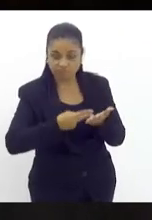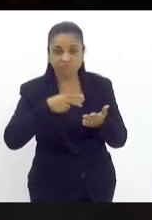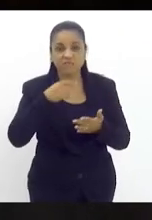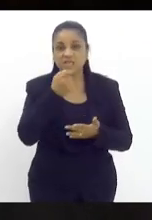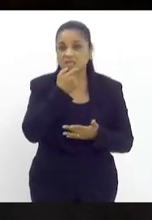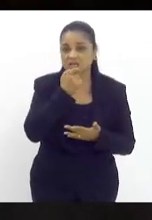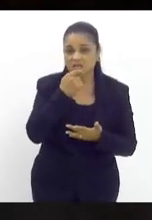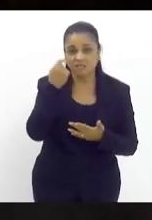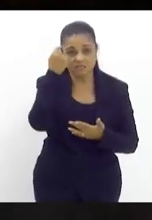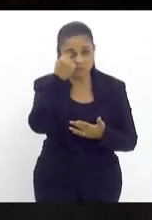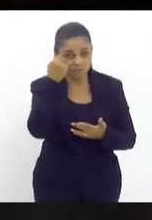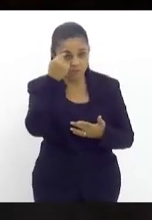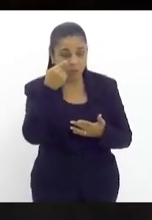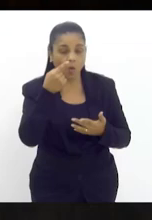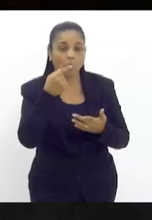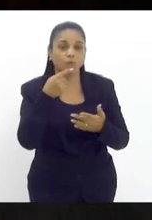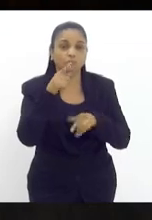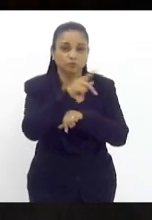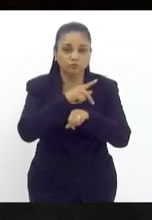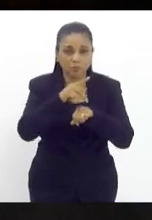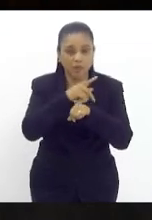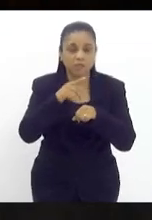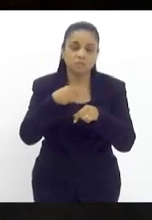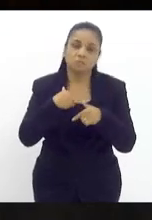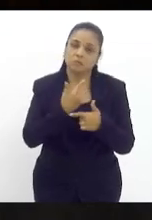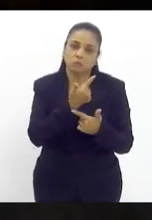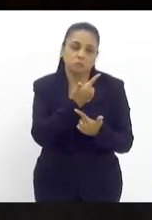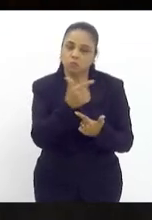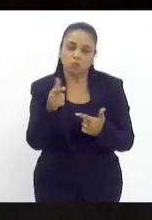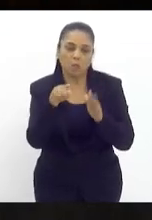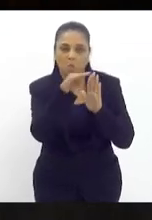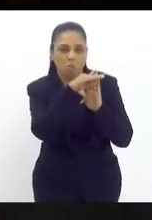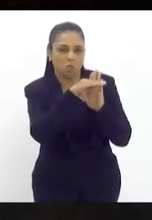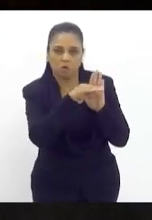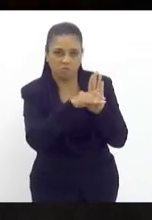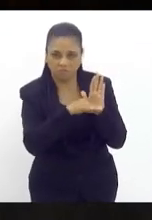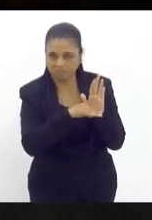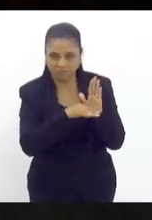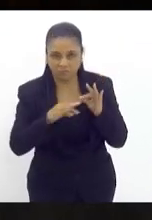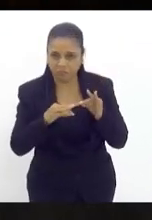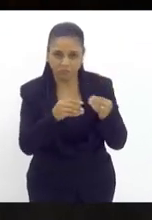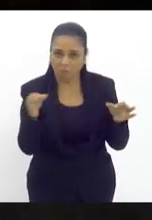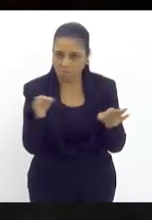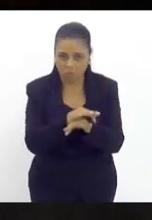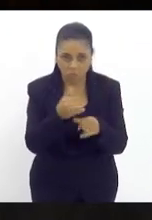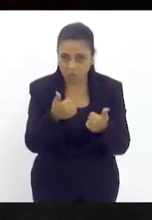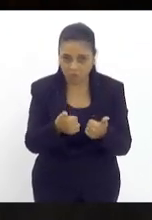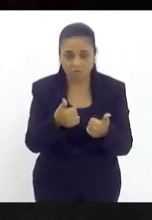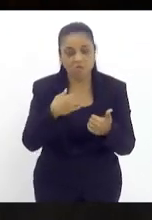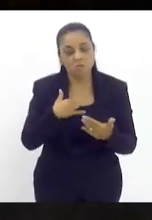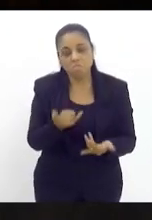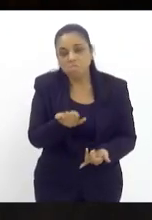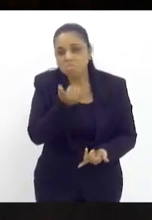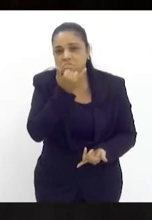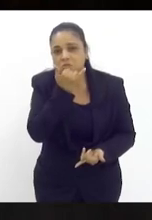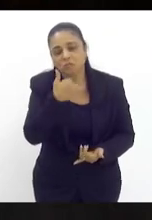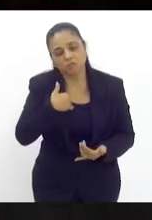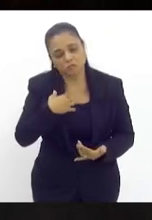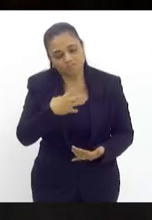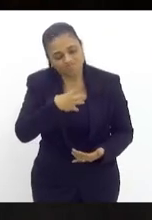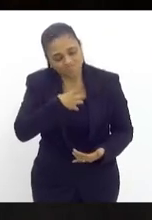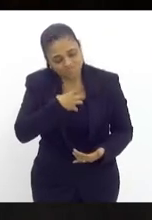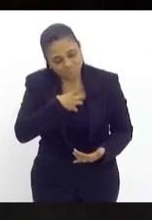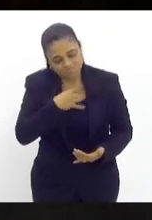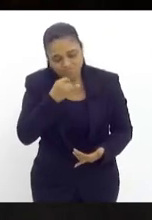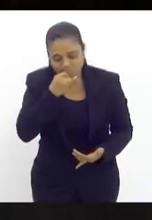a síntese, mas eu não tenho o programa inteiro mais. Eu peço perdão. Vocês não sabem o quanto isso me dói,